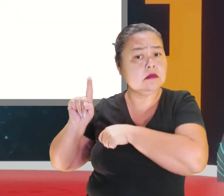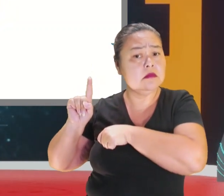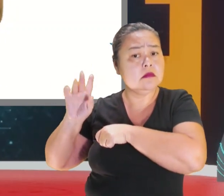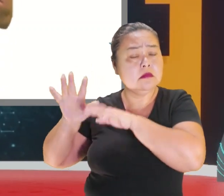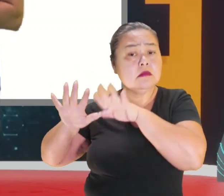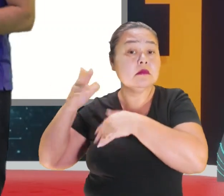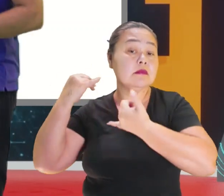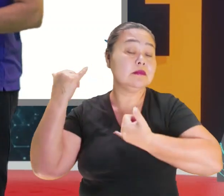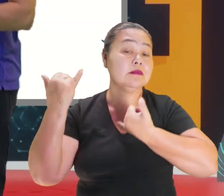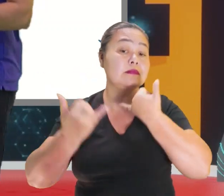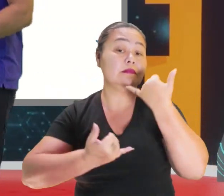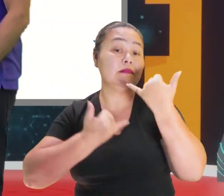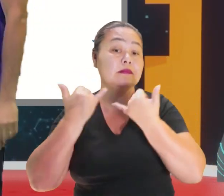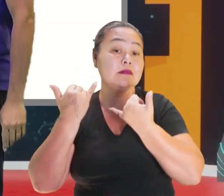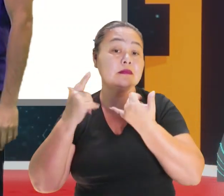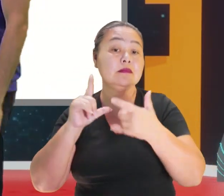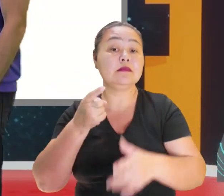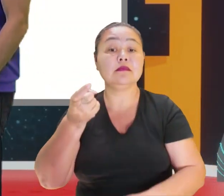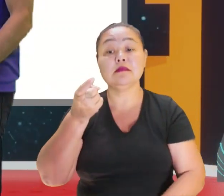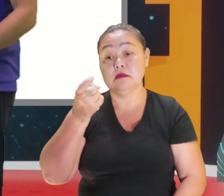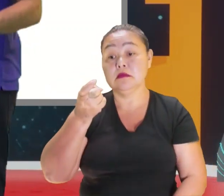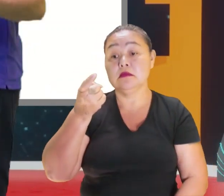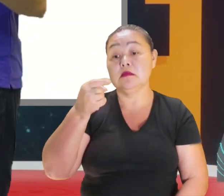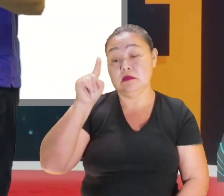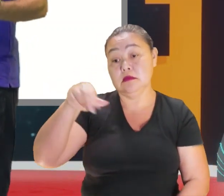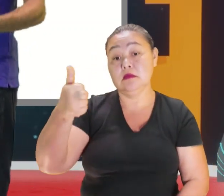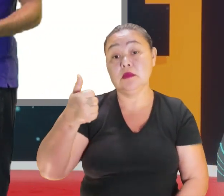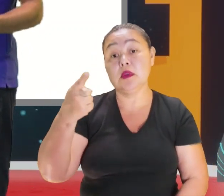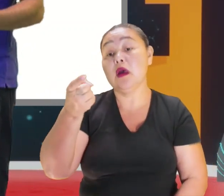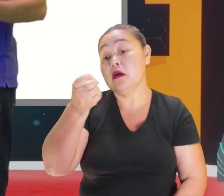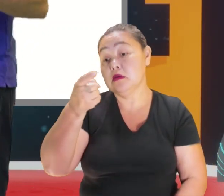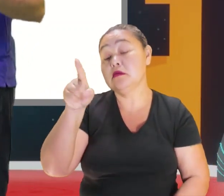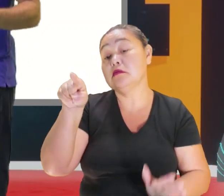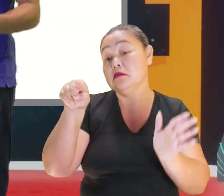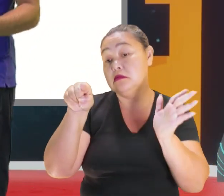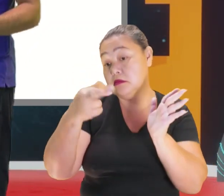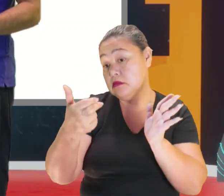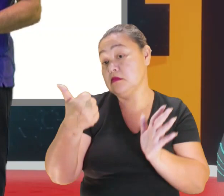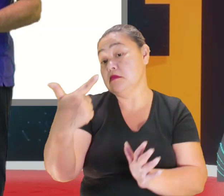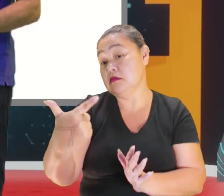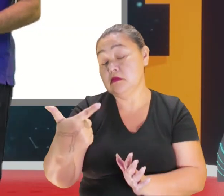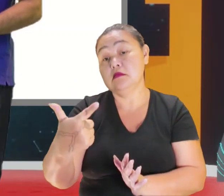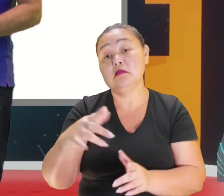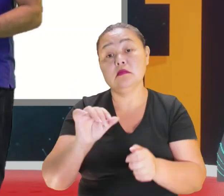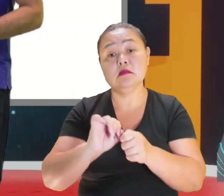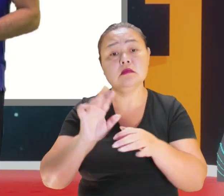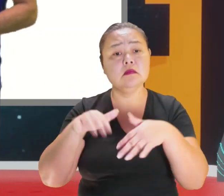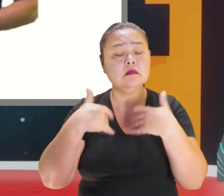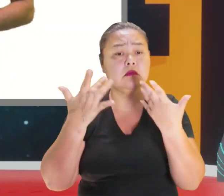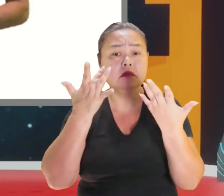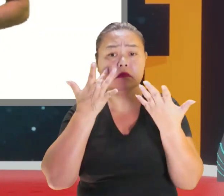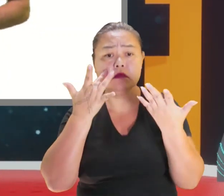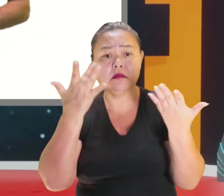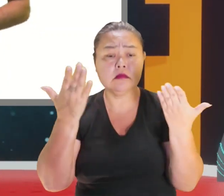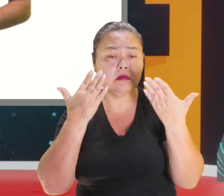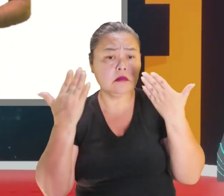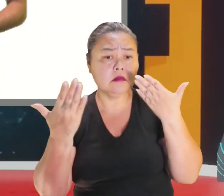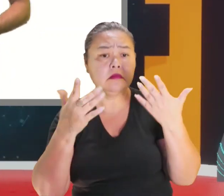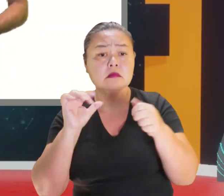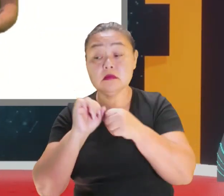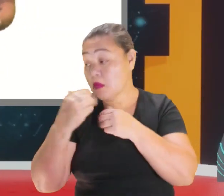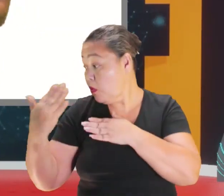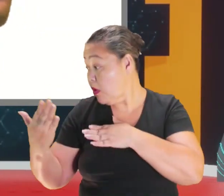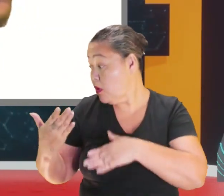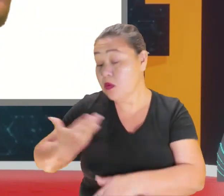Ou uma brincadeirinha, aqui está x igual a 1. Faz para o x igual a 2, x igual a 3. Ah, mas como é que eu vou saber se está certo? Compara com o teu